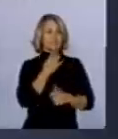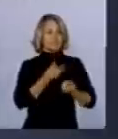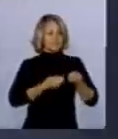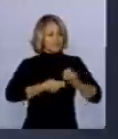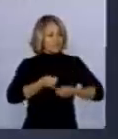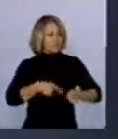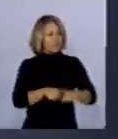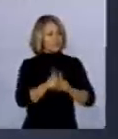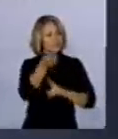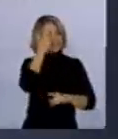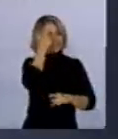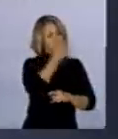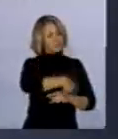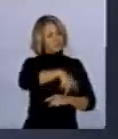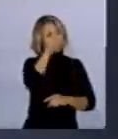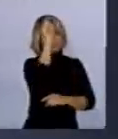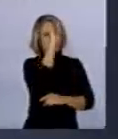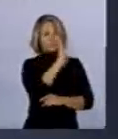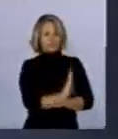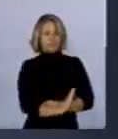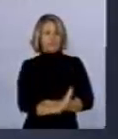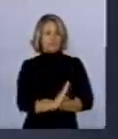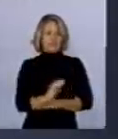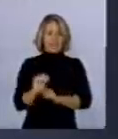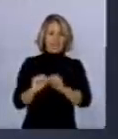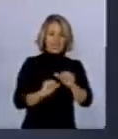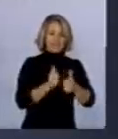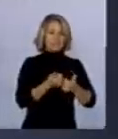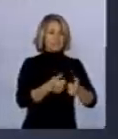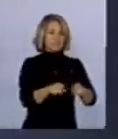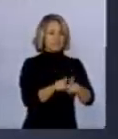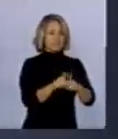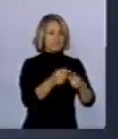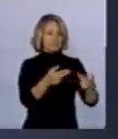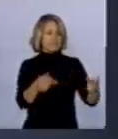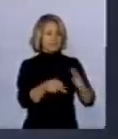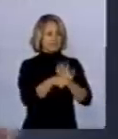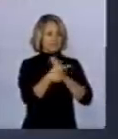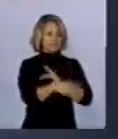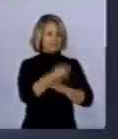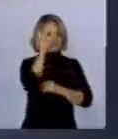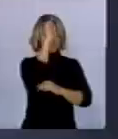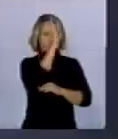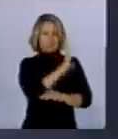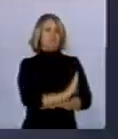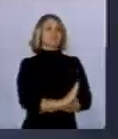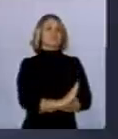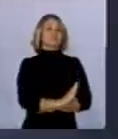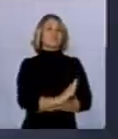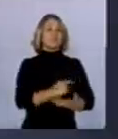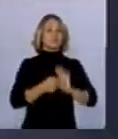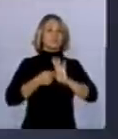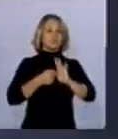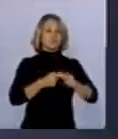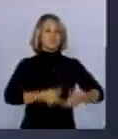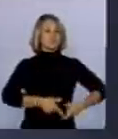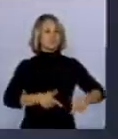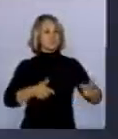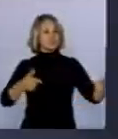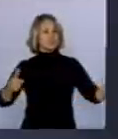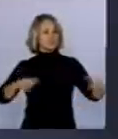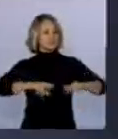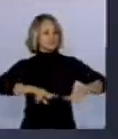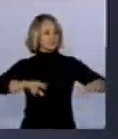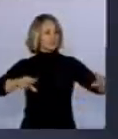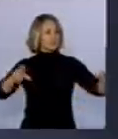cultura brasileira a troca do noau na produção de obras audiovisuais levam ao crescimento e diversificação